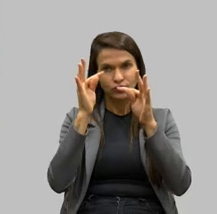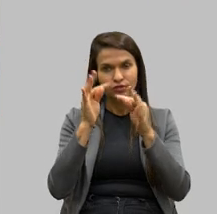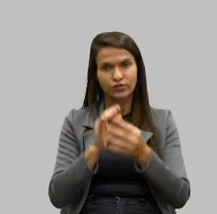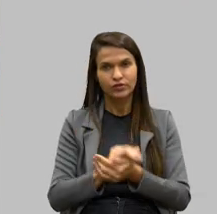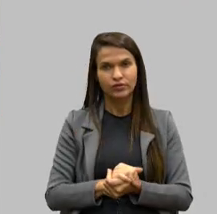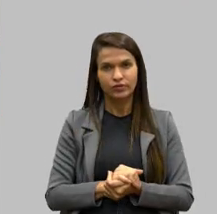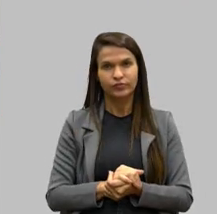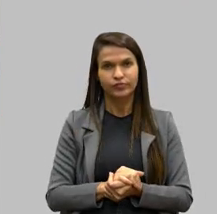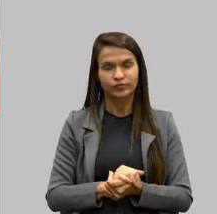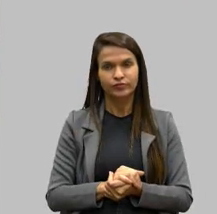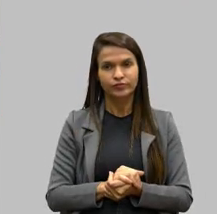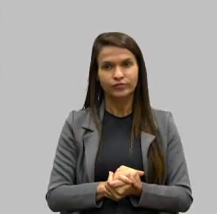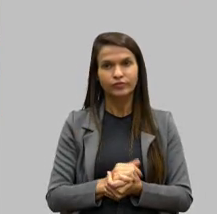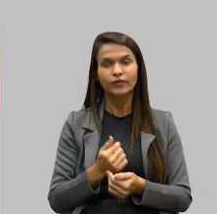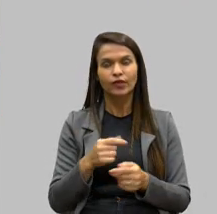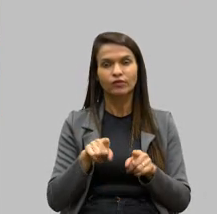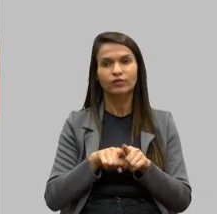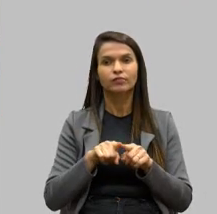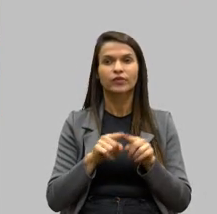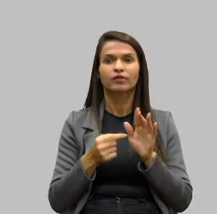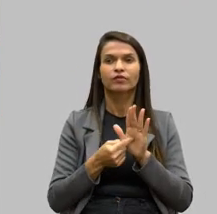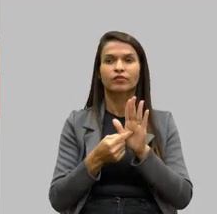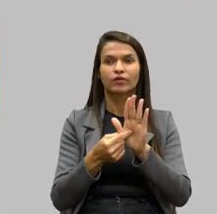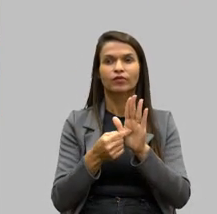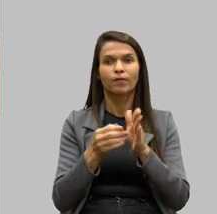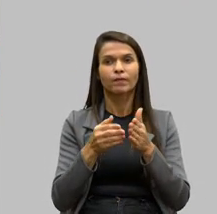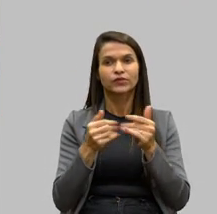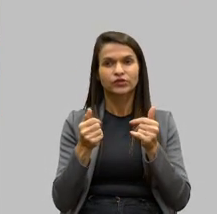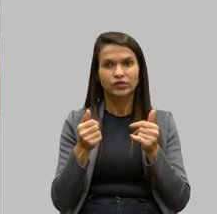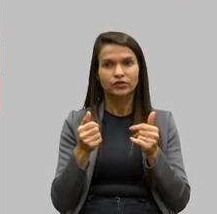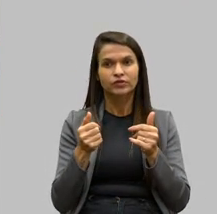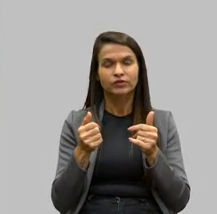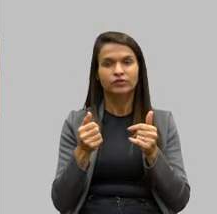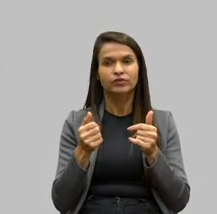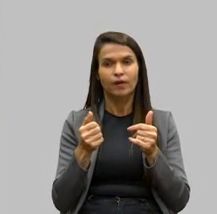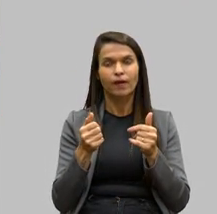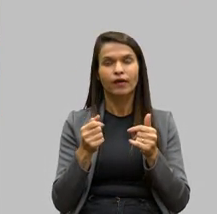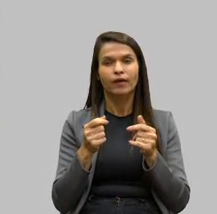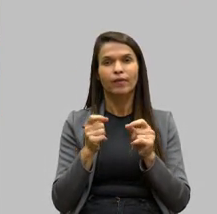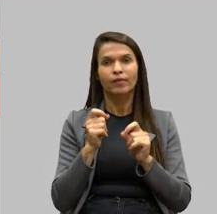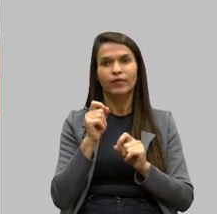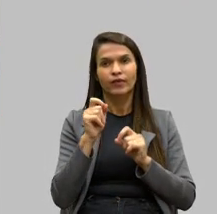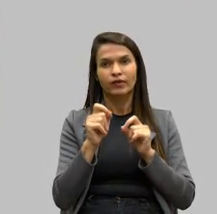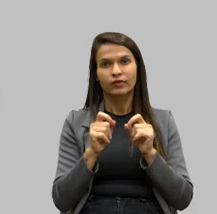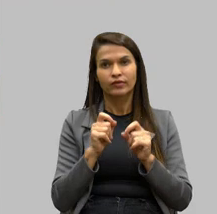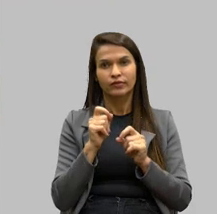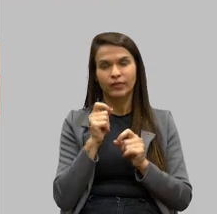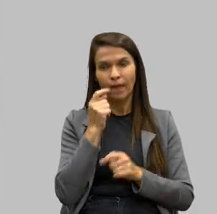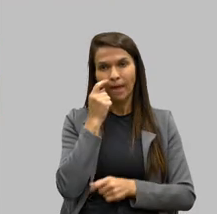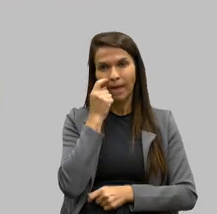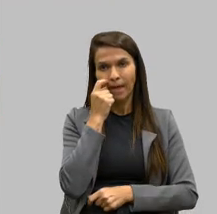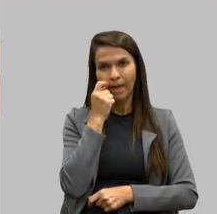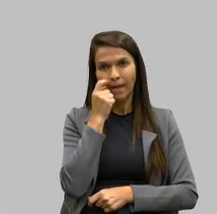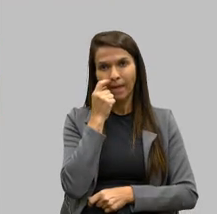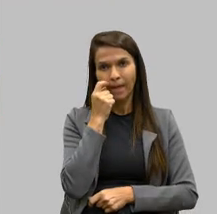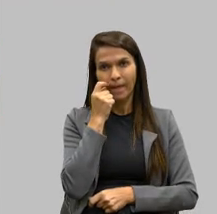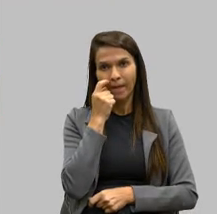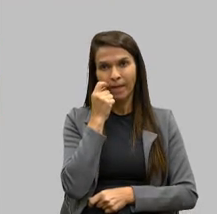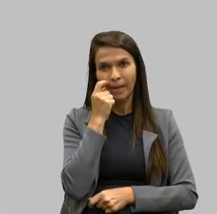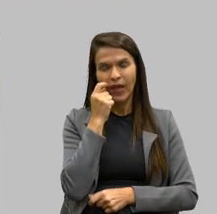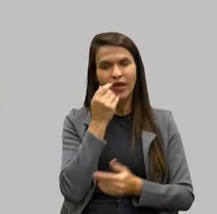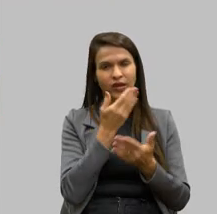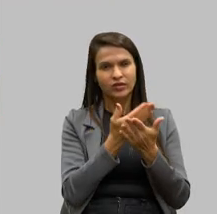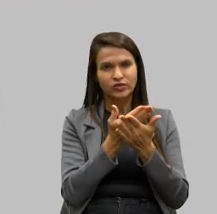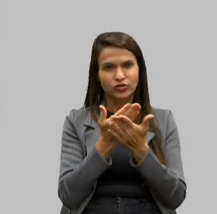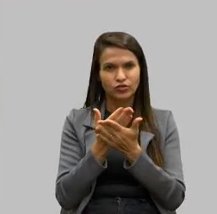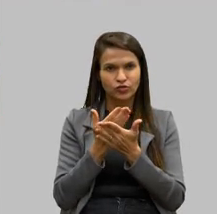eu vou também apresentar um requerimento para que esse estudo,